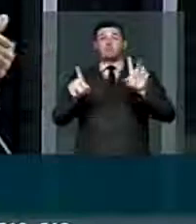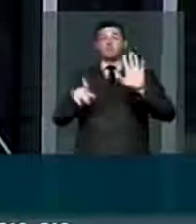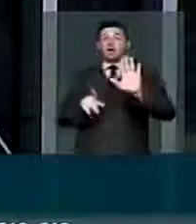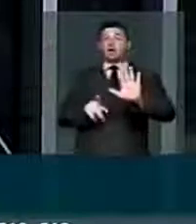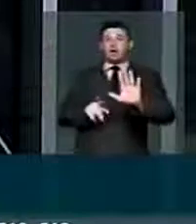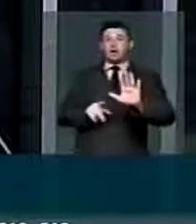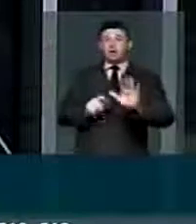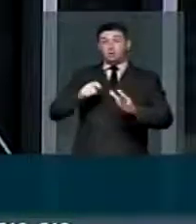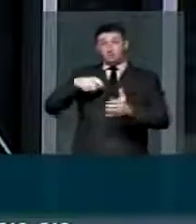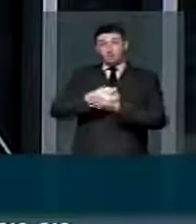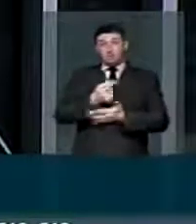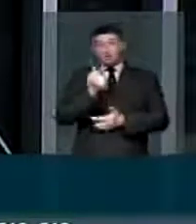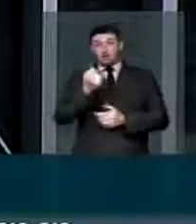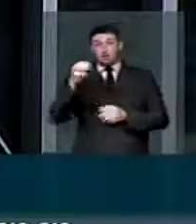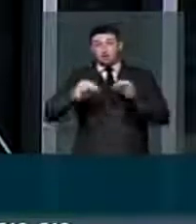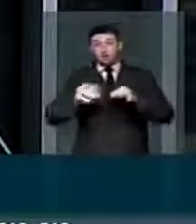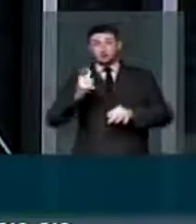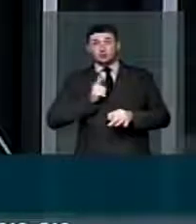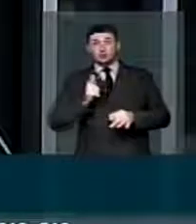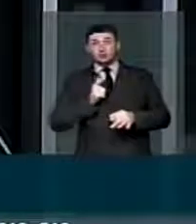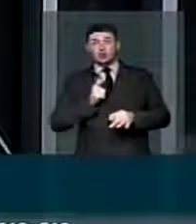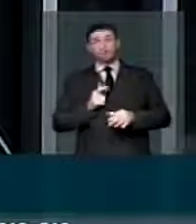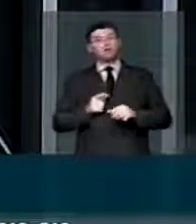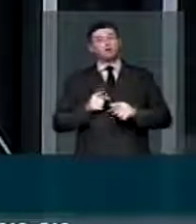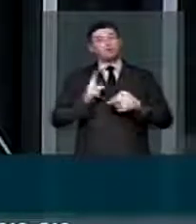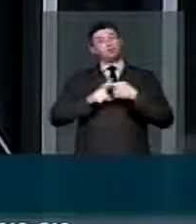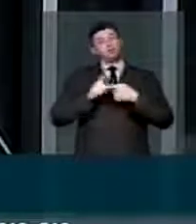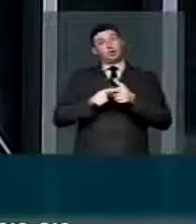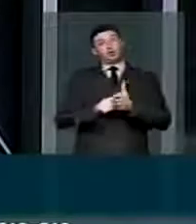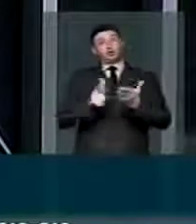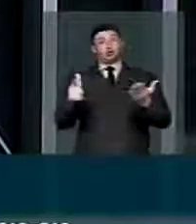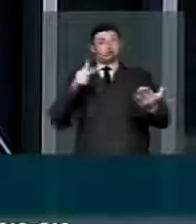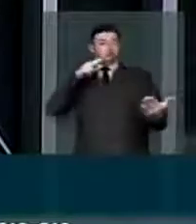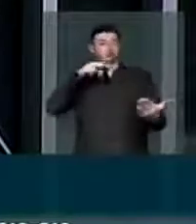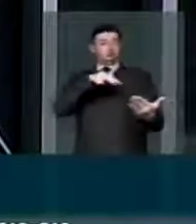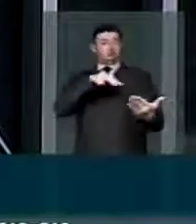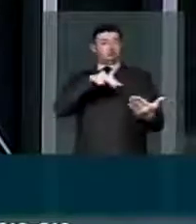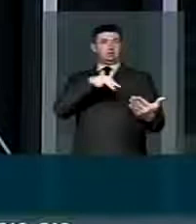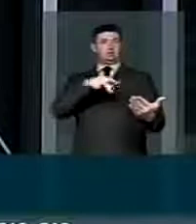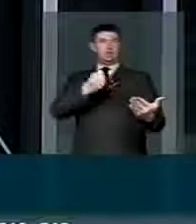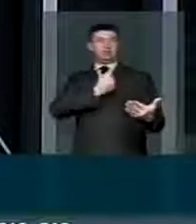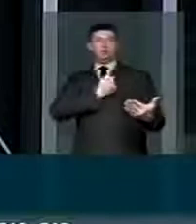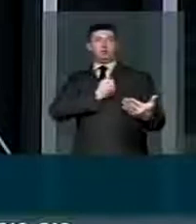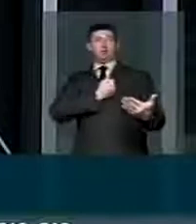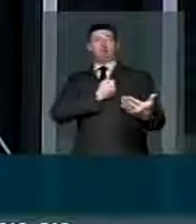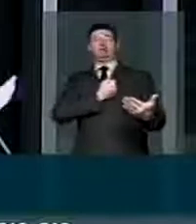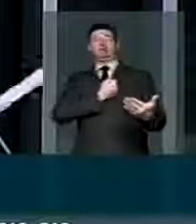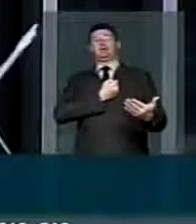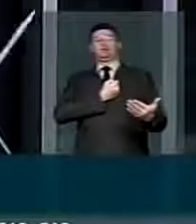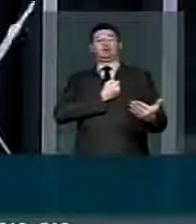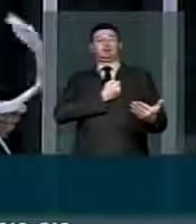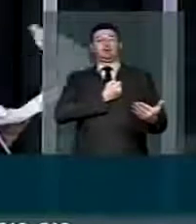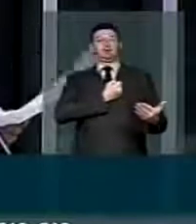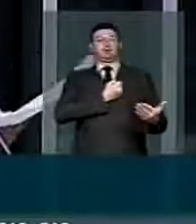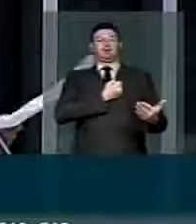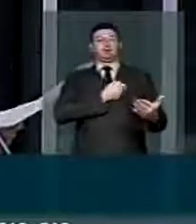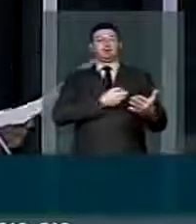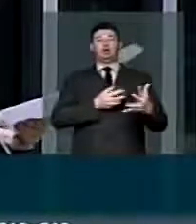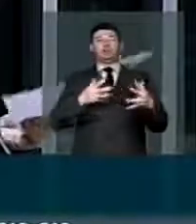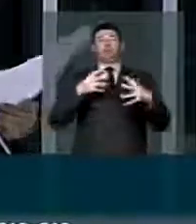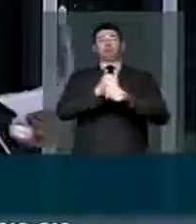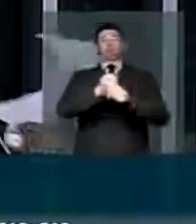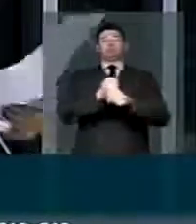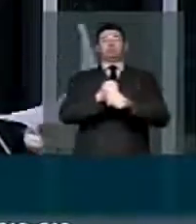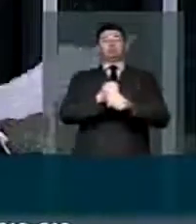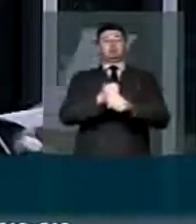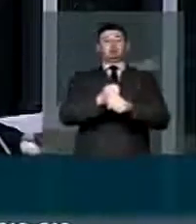pago foi justo? Porque ao se ler o jornal, você vê os números em termos absolutos,